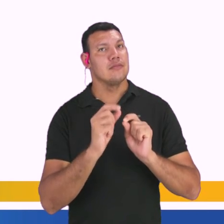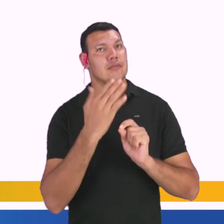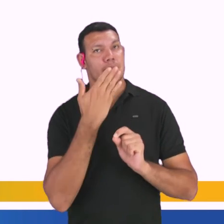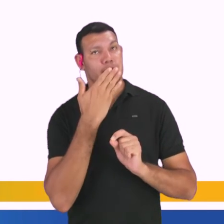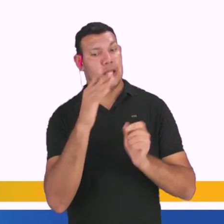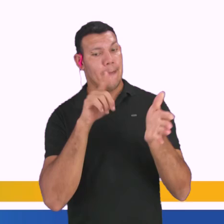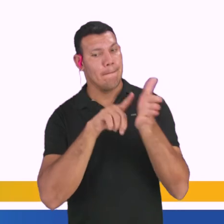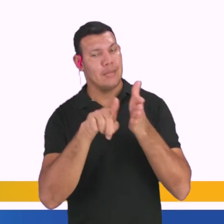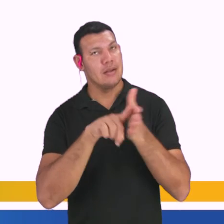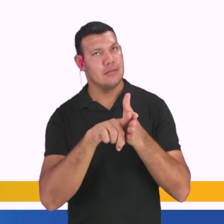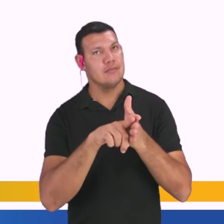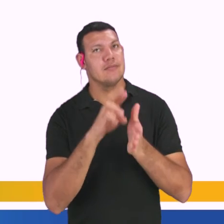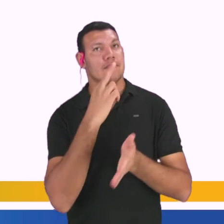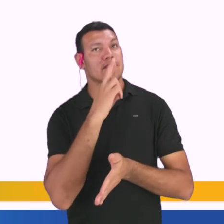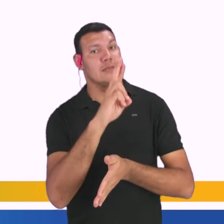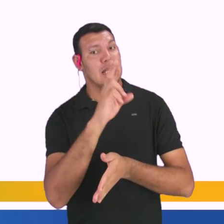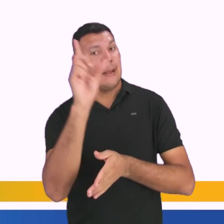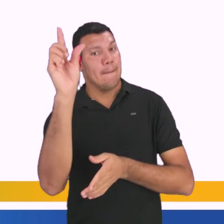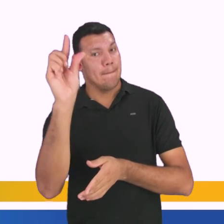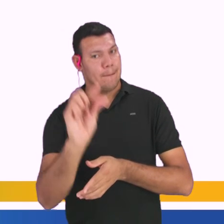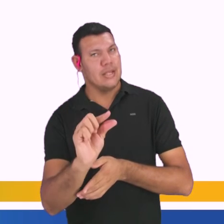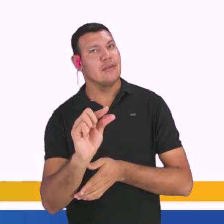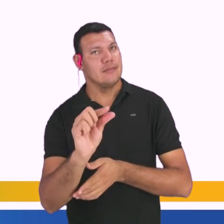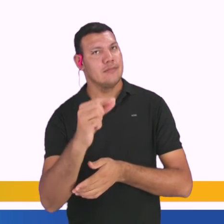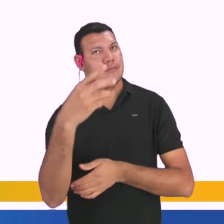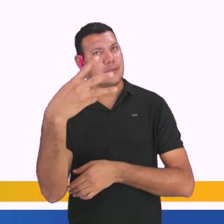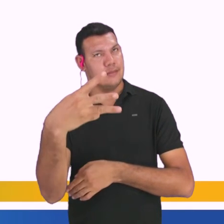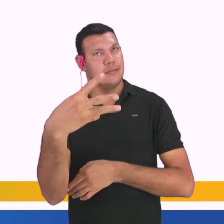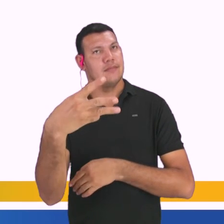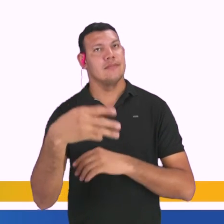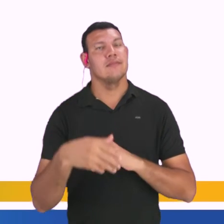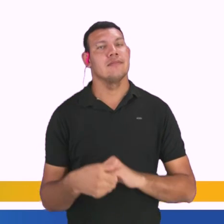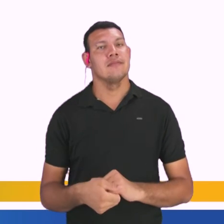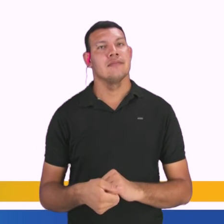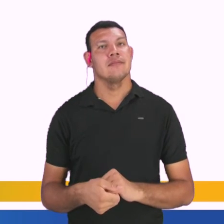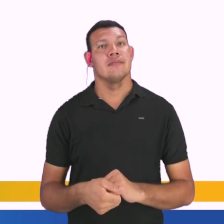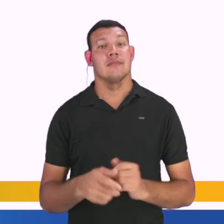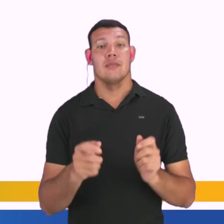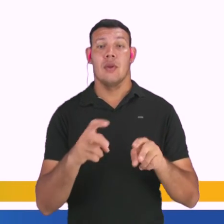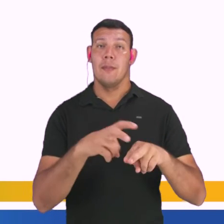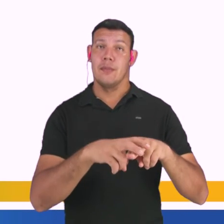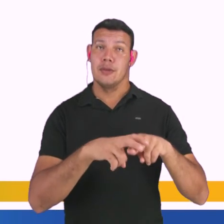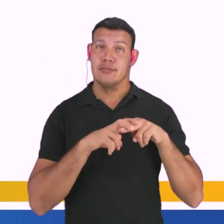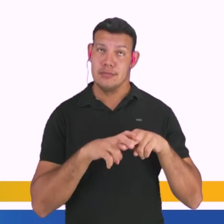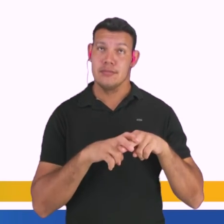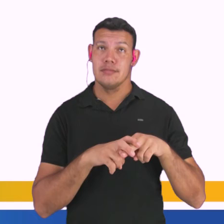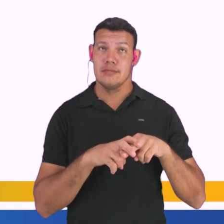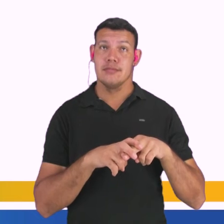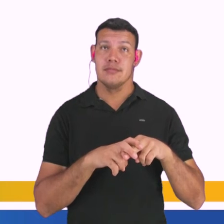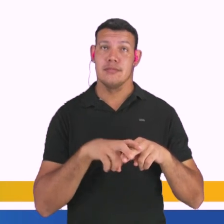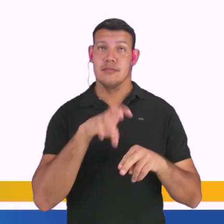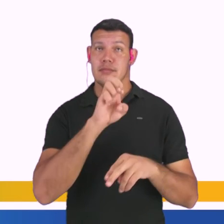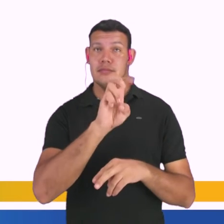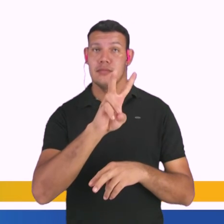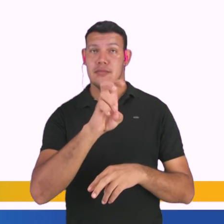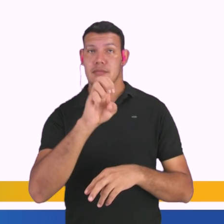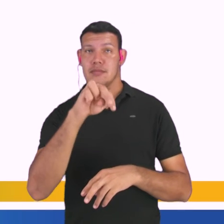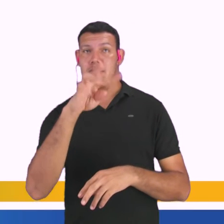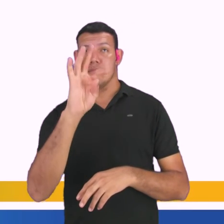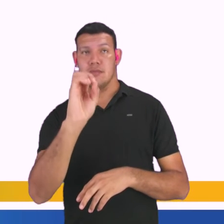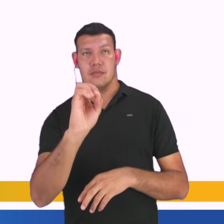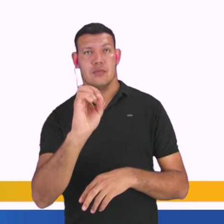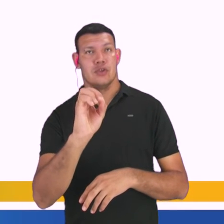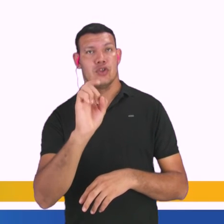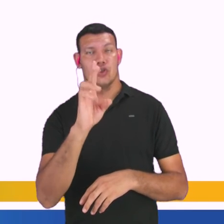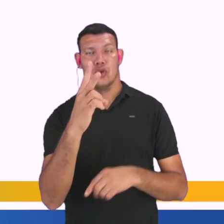na questão ele tá falando de resultado a menor que 3 Observe os detalhes por isso o evento possui